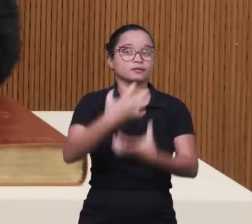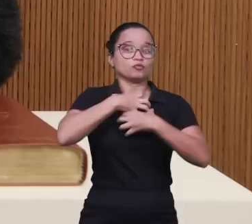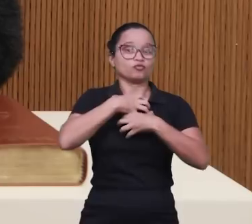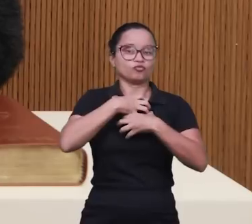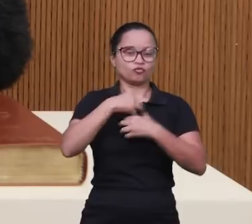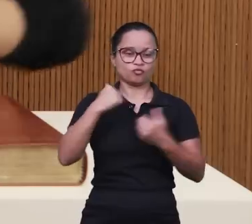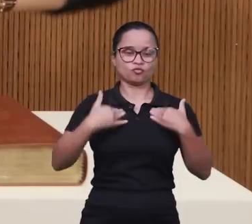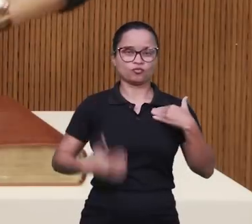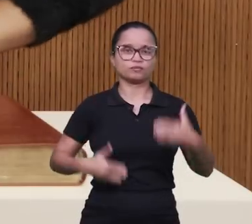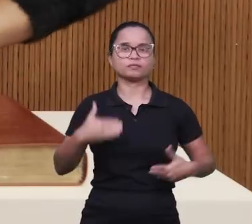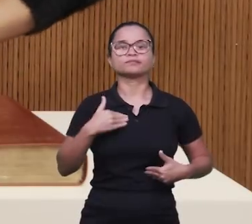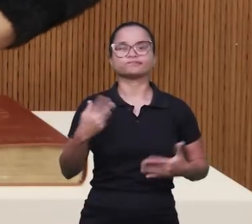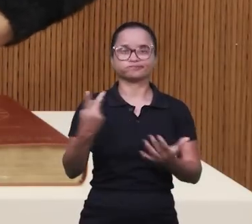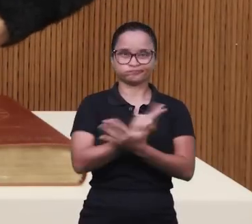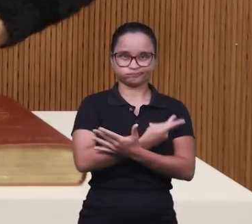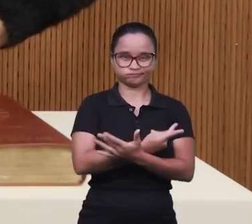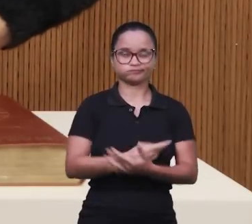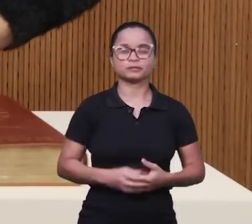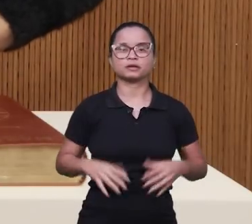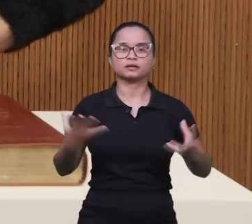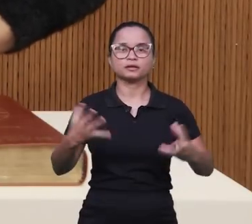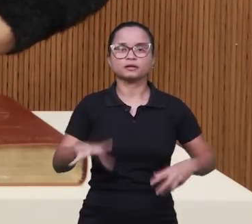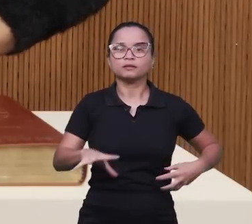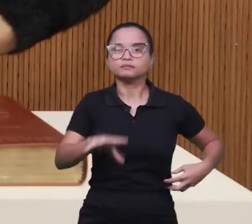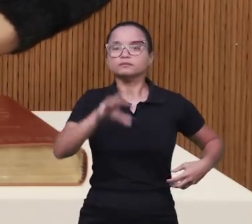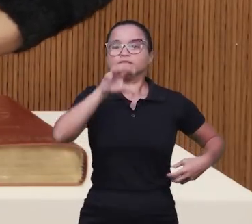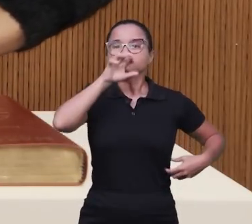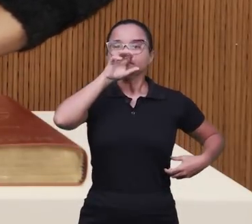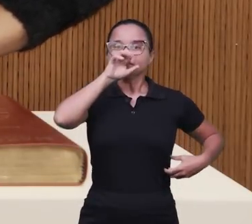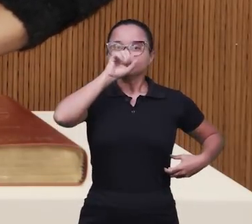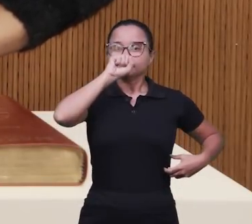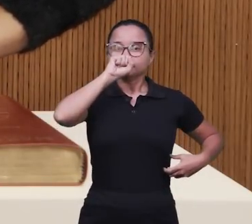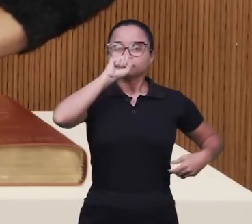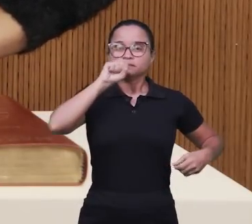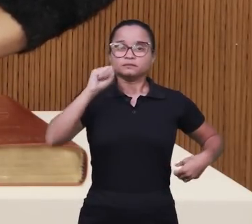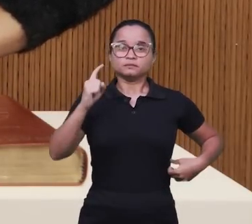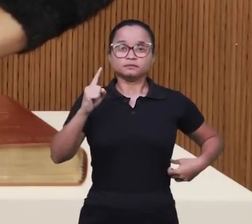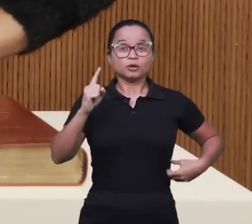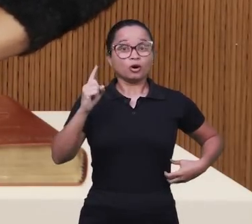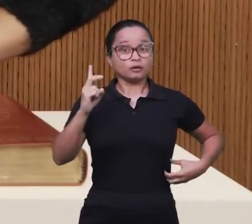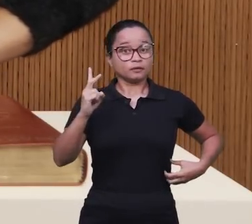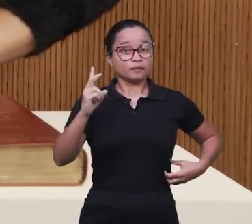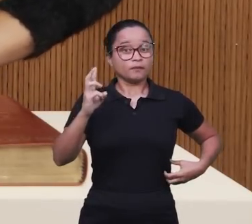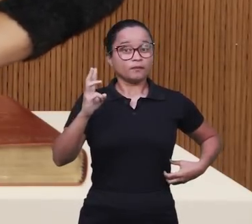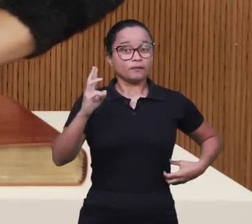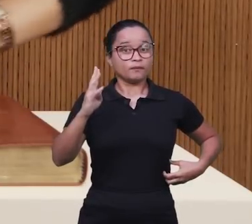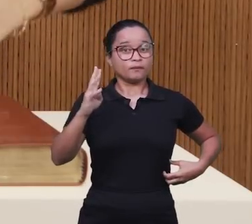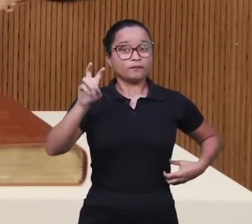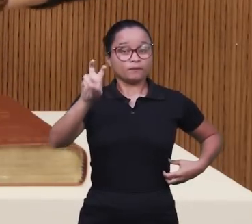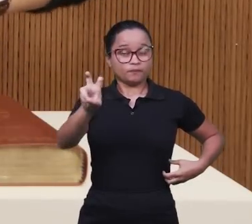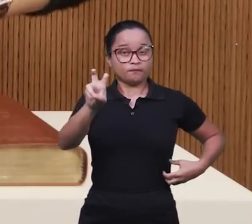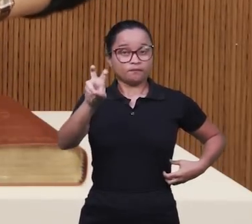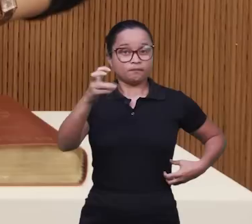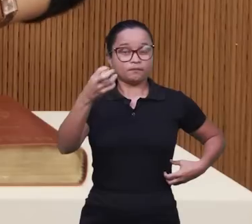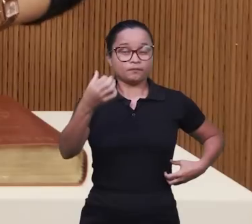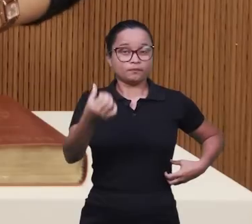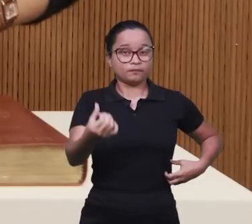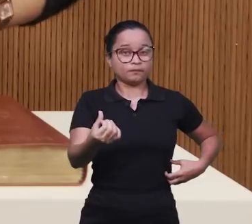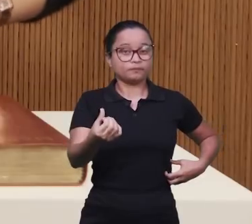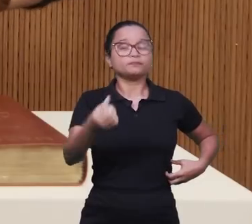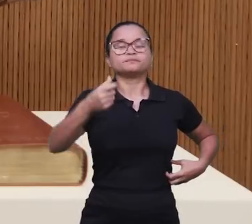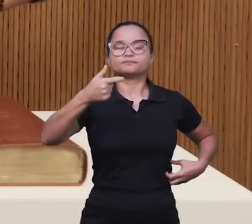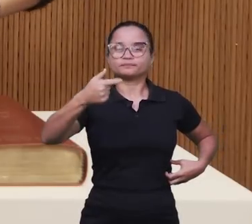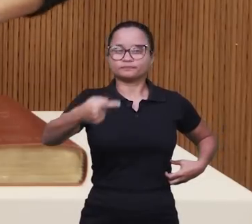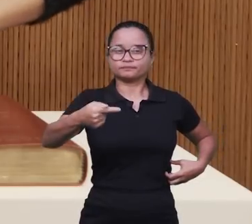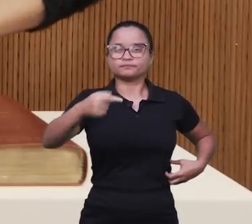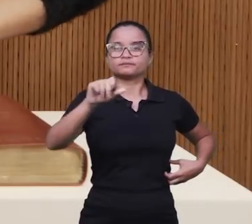isso acontecendo no seu corpo. Então, inspiramos. 1, 2, 3, 4,